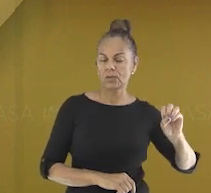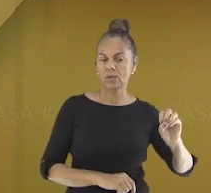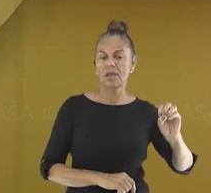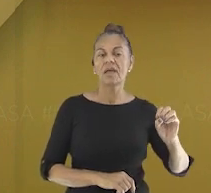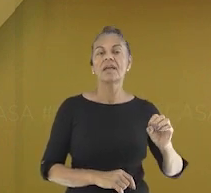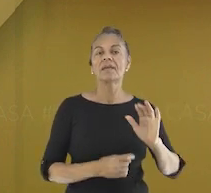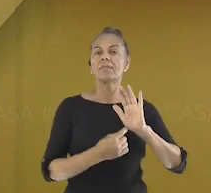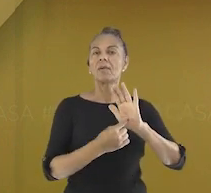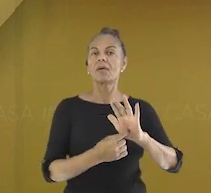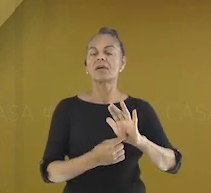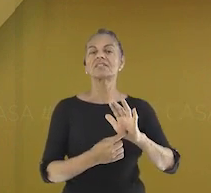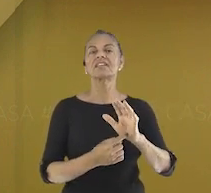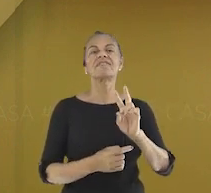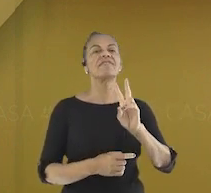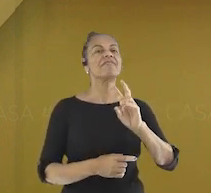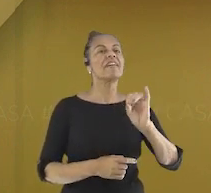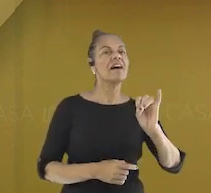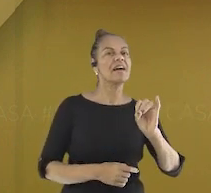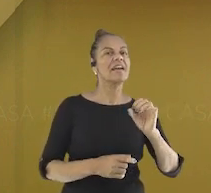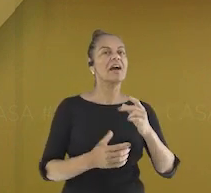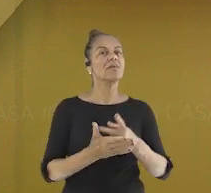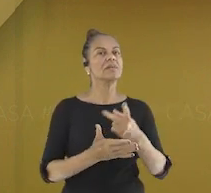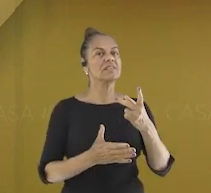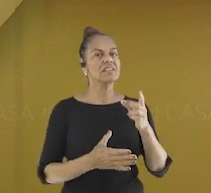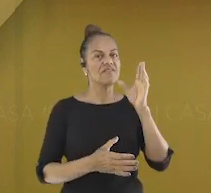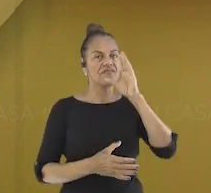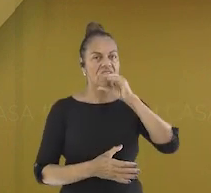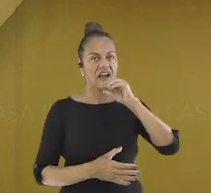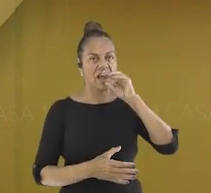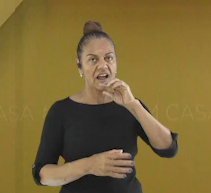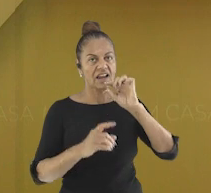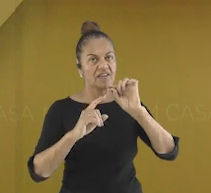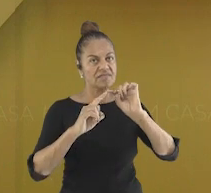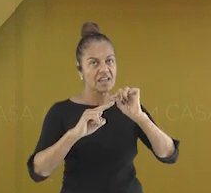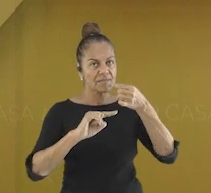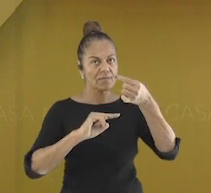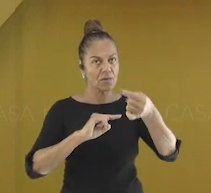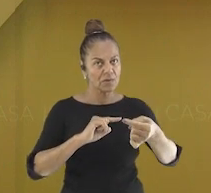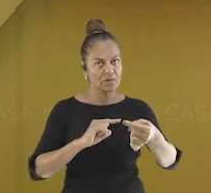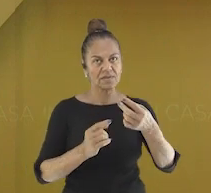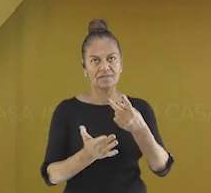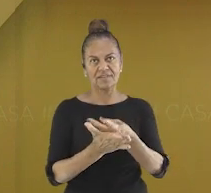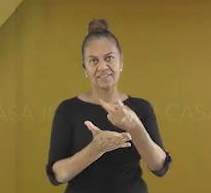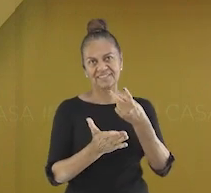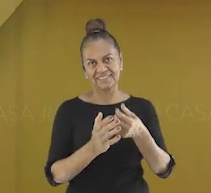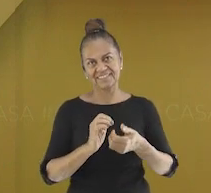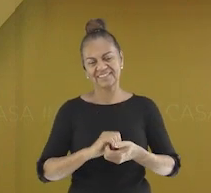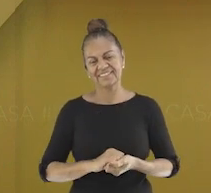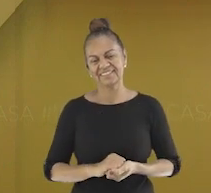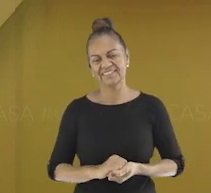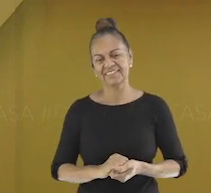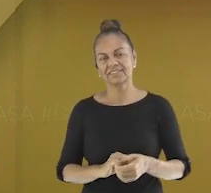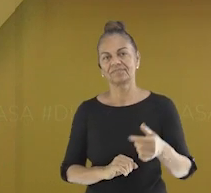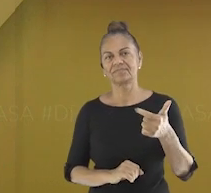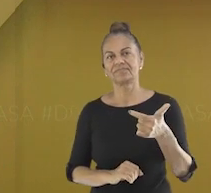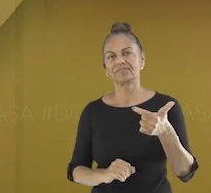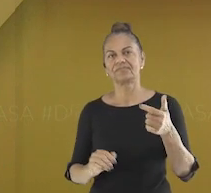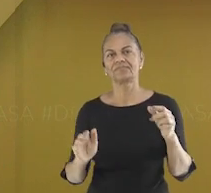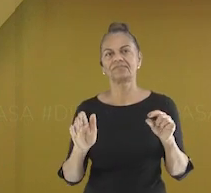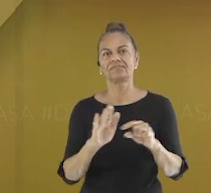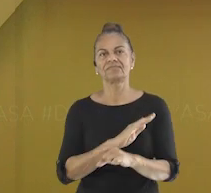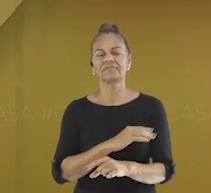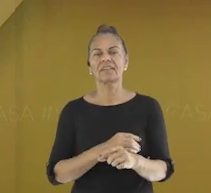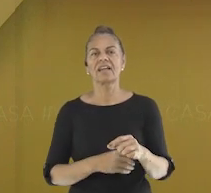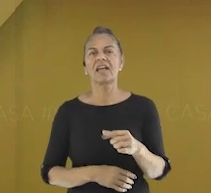possivelmente acontecerá em um momento posterior ao da fala, que vai acontecer depois. Questão número 2.